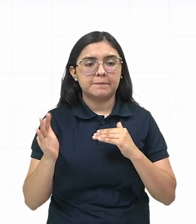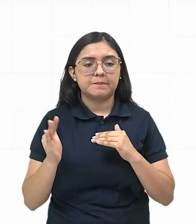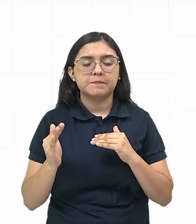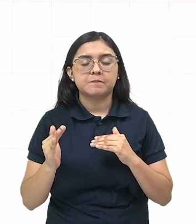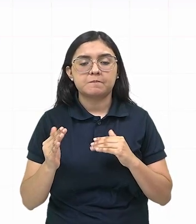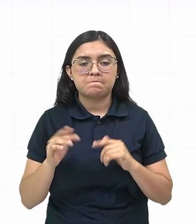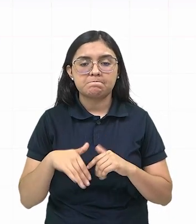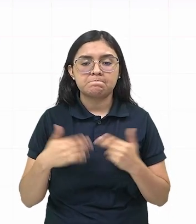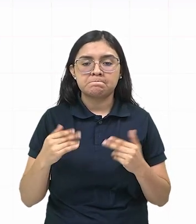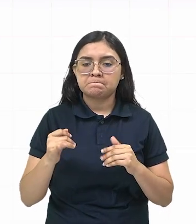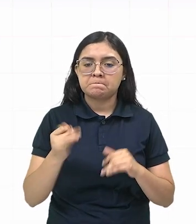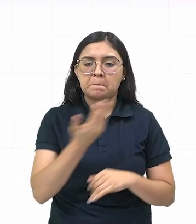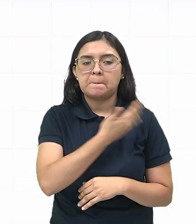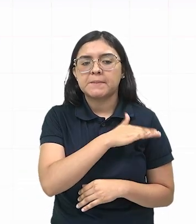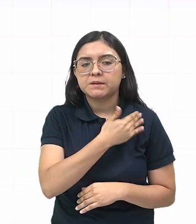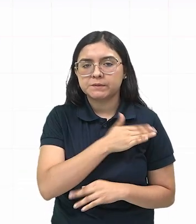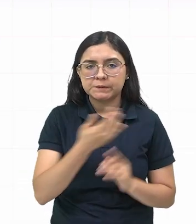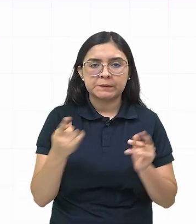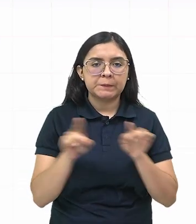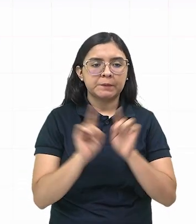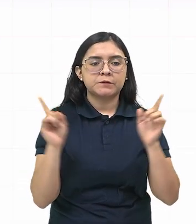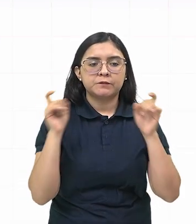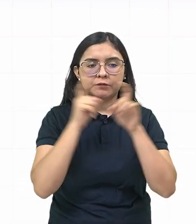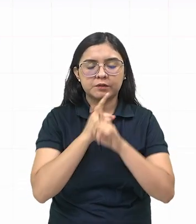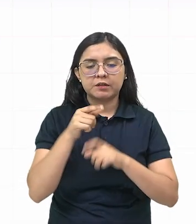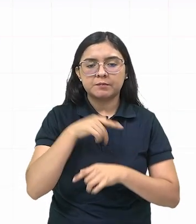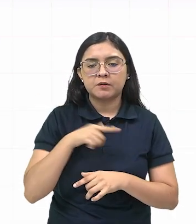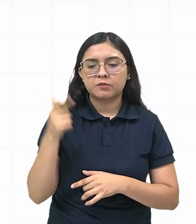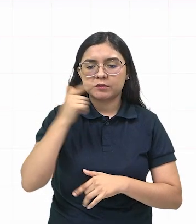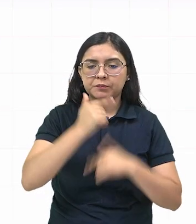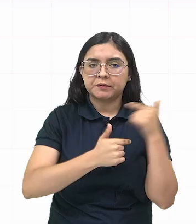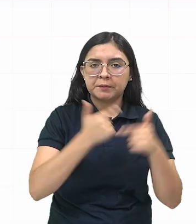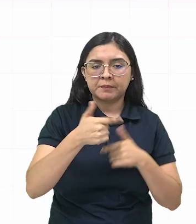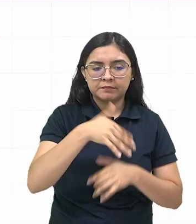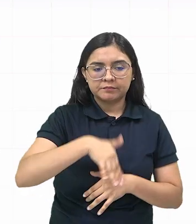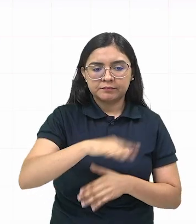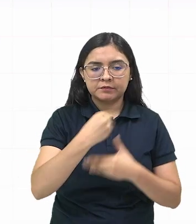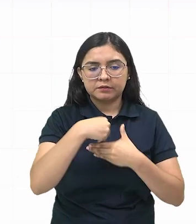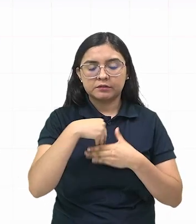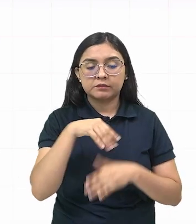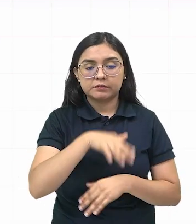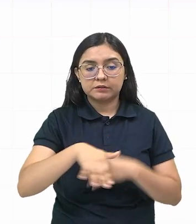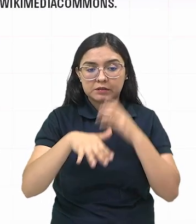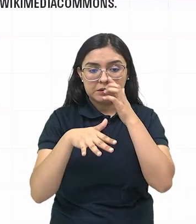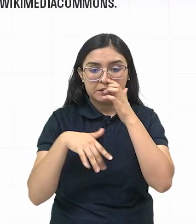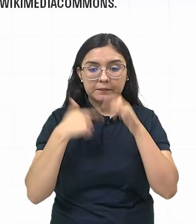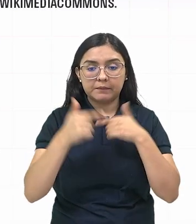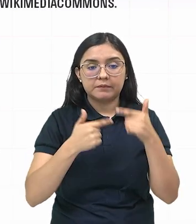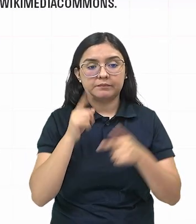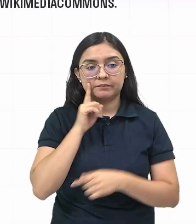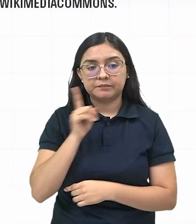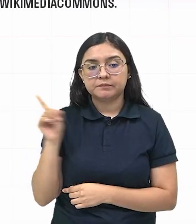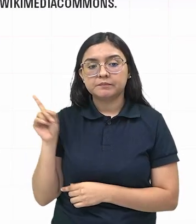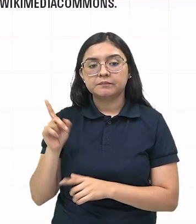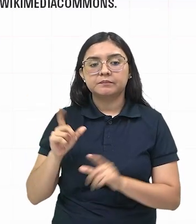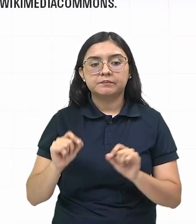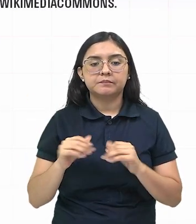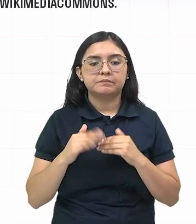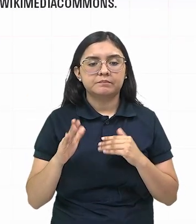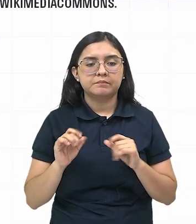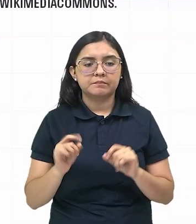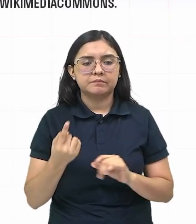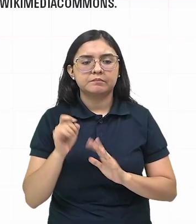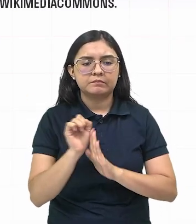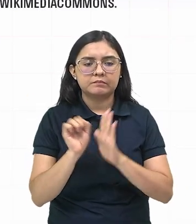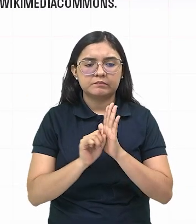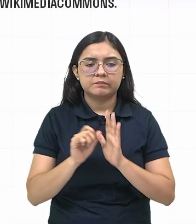altos, né, de preconceito, de dificuldades no setor de trabalho. Então, como a gente vai ver na próxima tela aí, né, mais de um século,